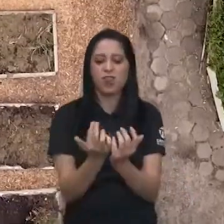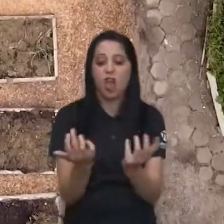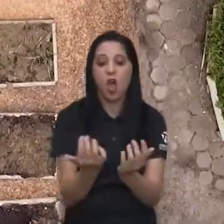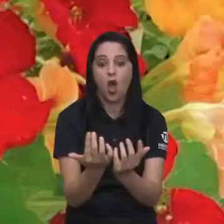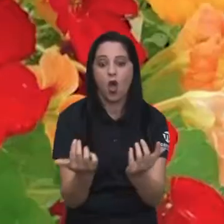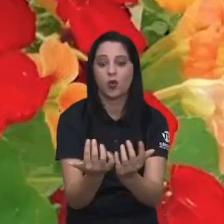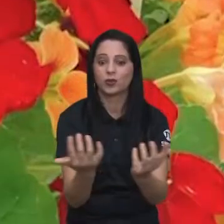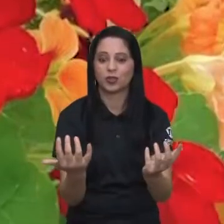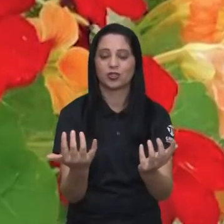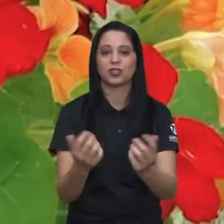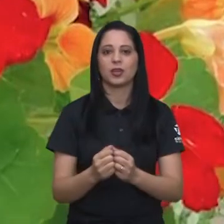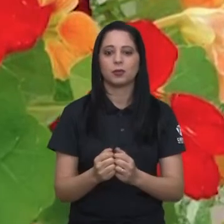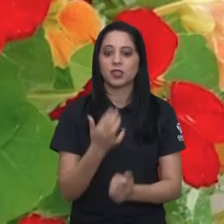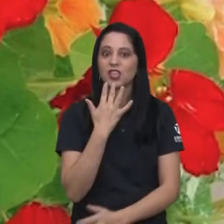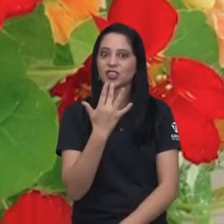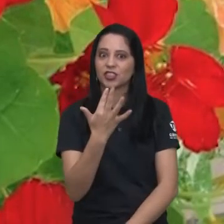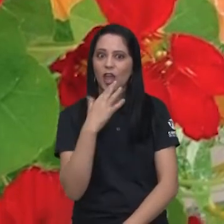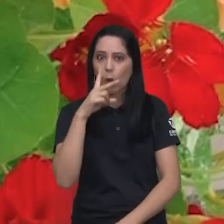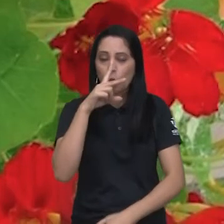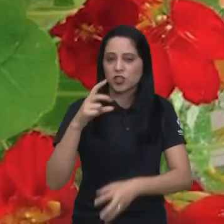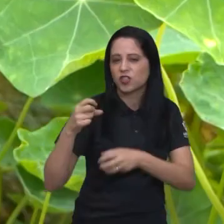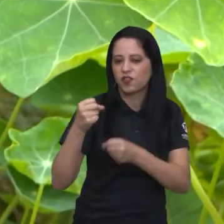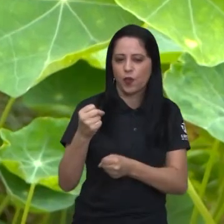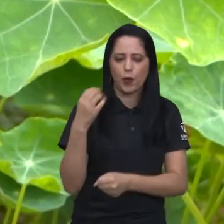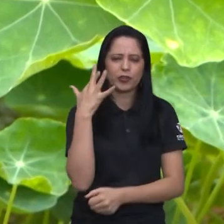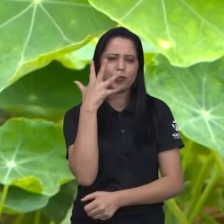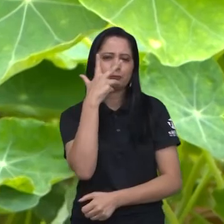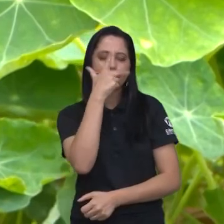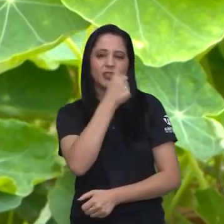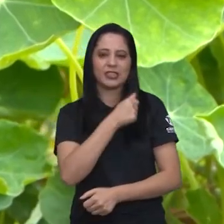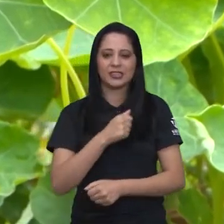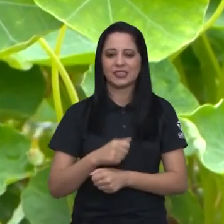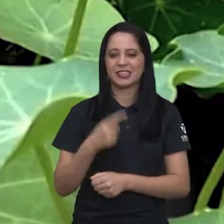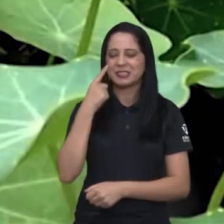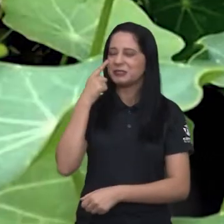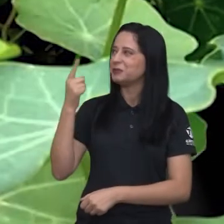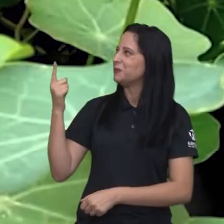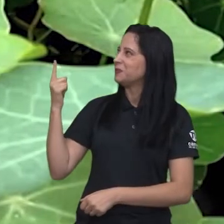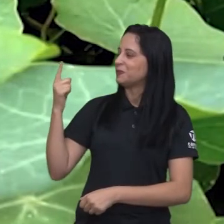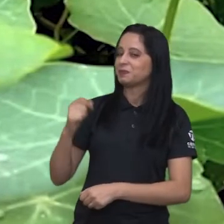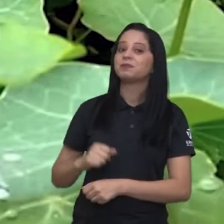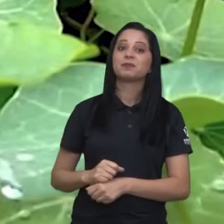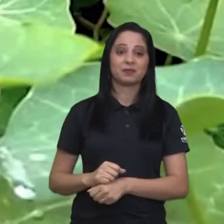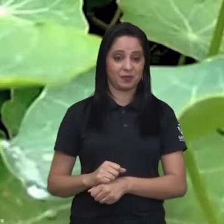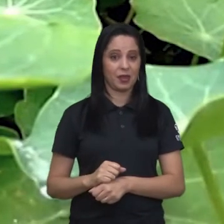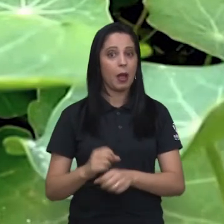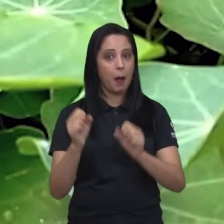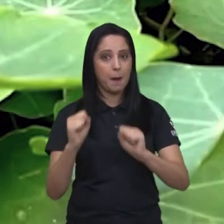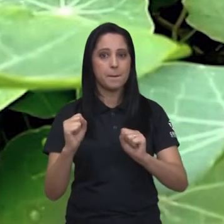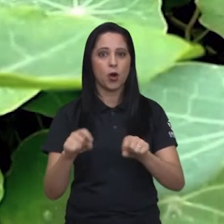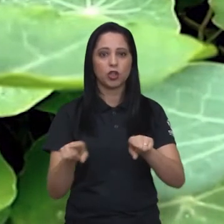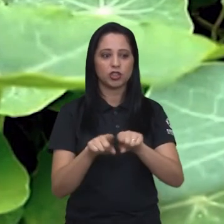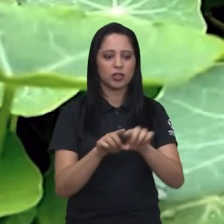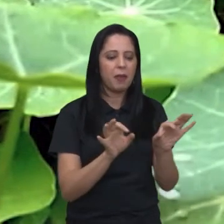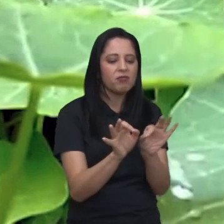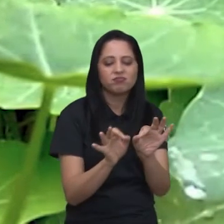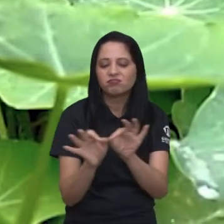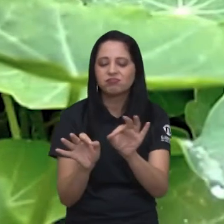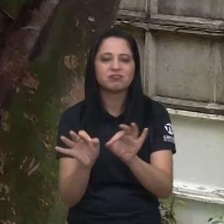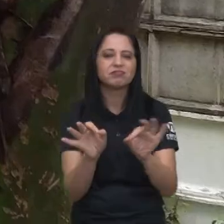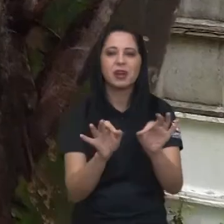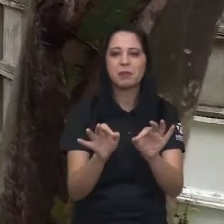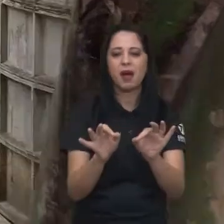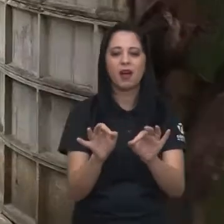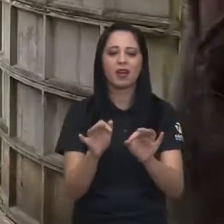encontradas aqui. Com cores fortes e vibrantes, a capuchinha também é uma ótima opção para paisagismo e